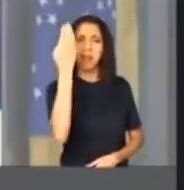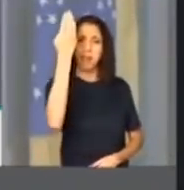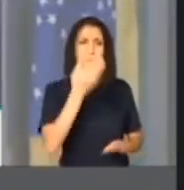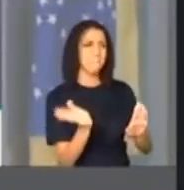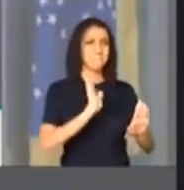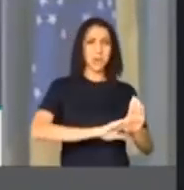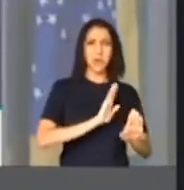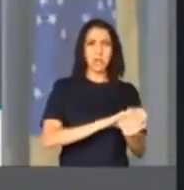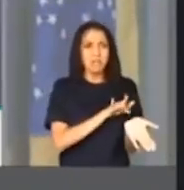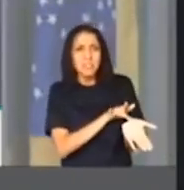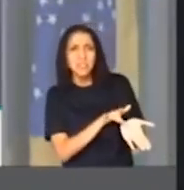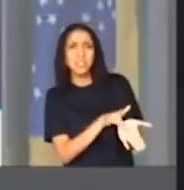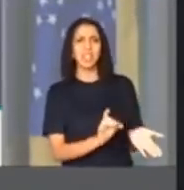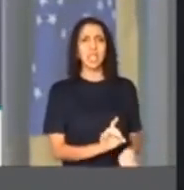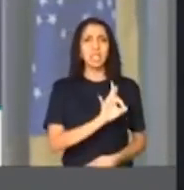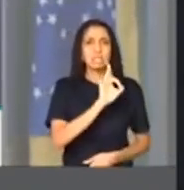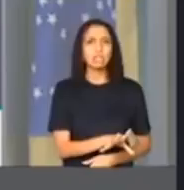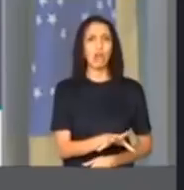hipócritas, para raios do mal.